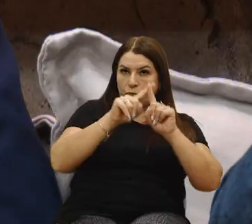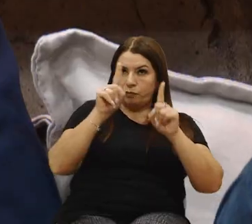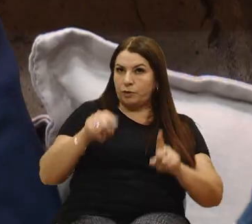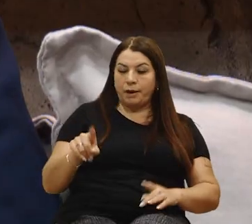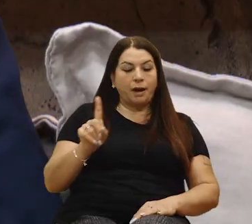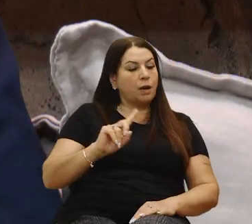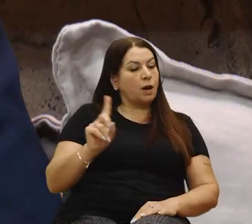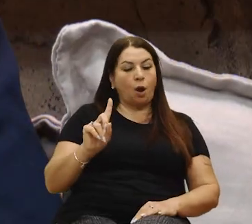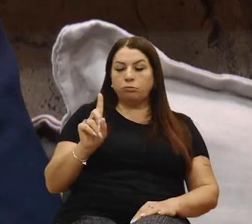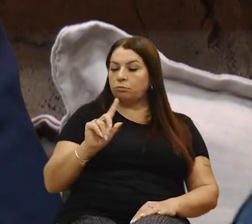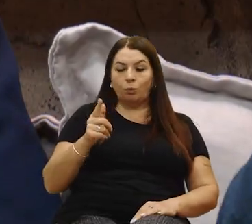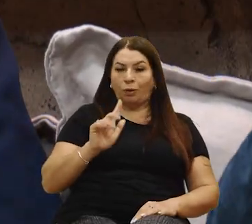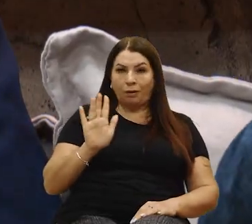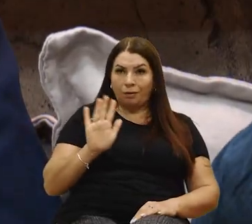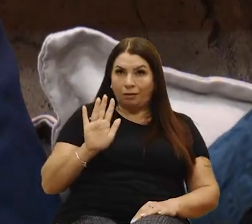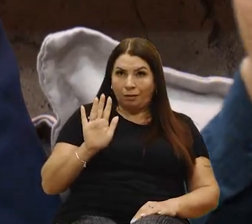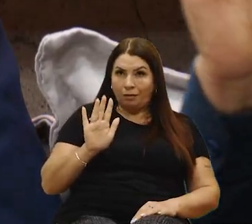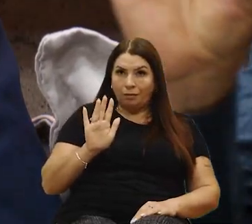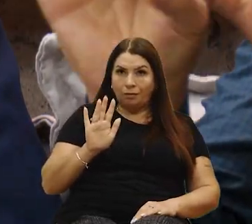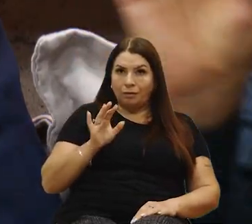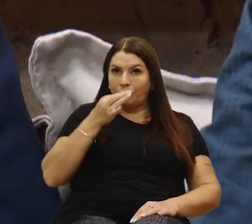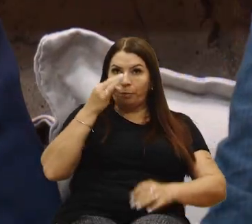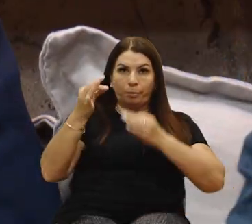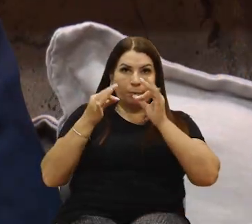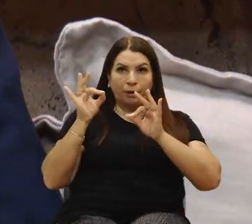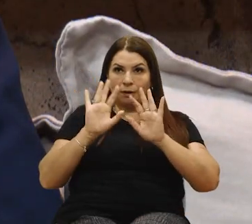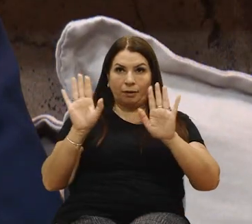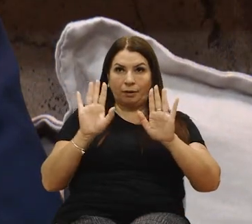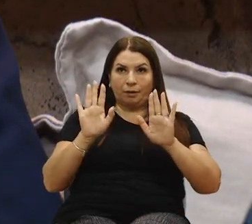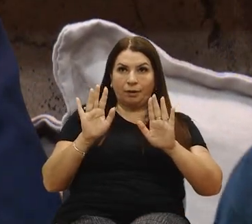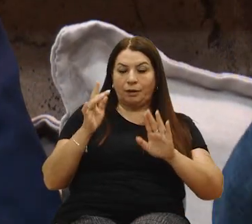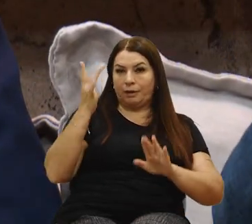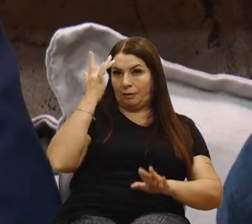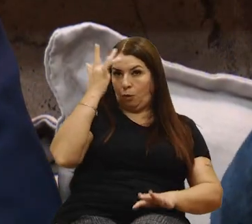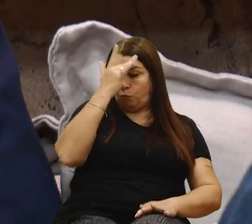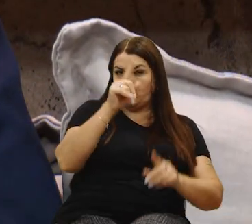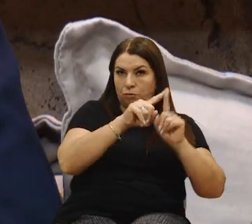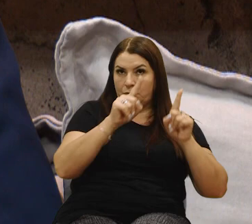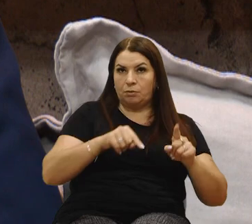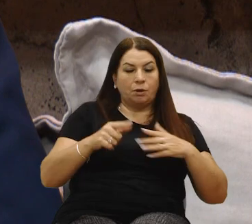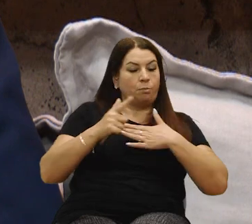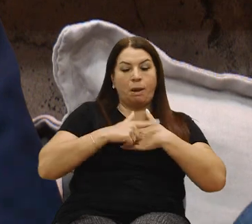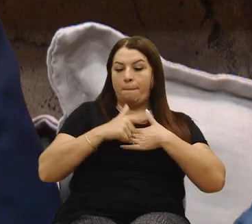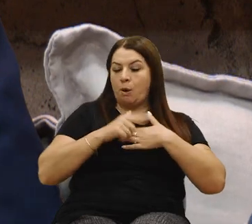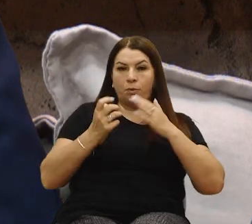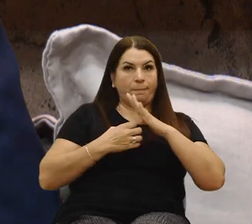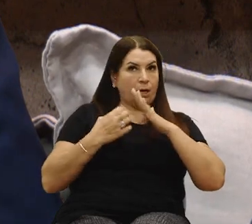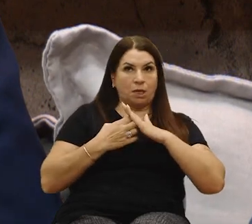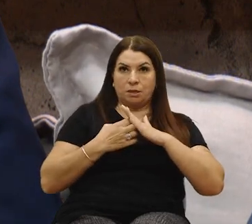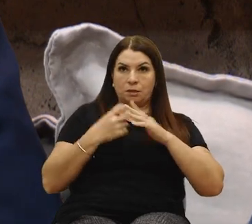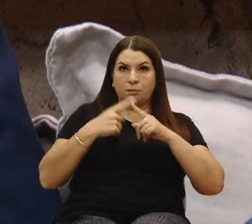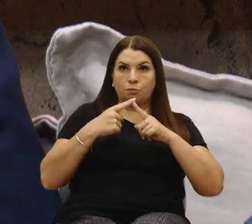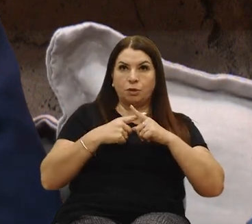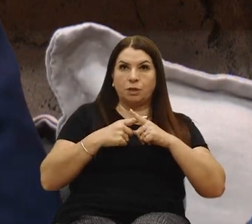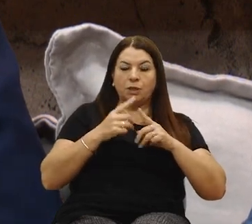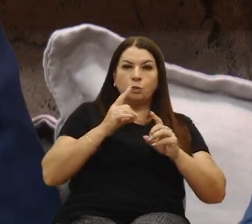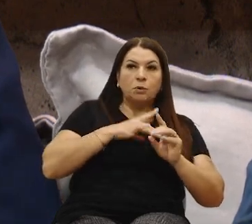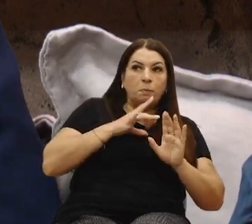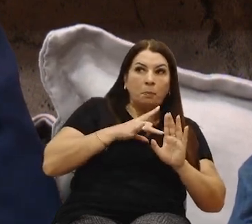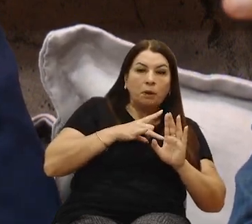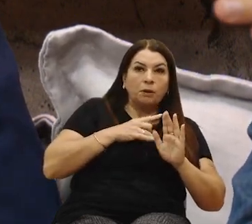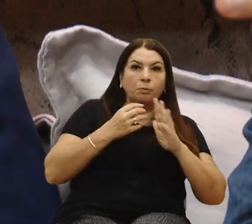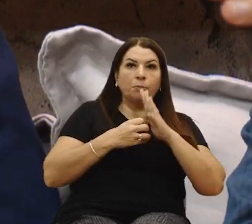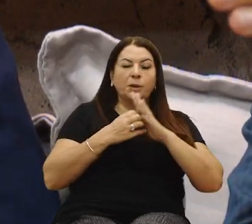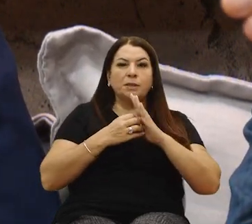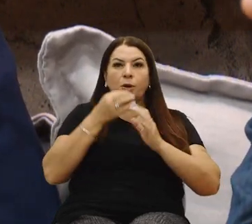empregados. Não tem. Não deem palpite na saúde mental dos seus empregados. Não é papel da empresa. Até porque eu morro de medo quando uma empresa